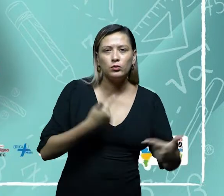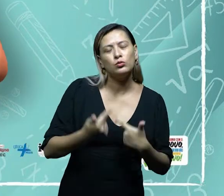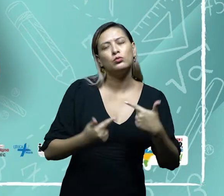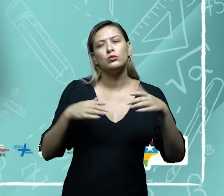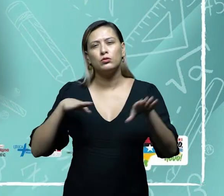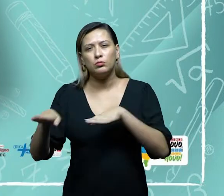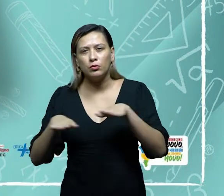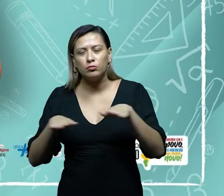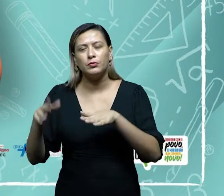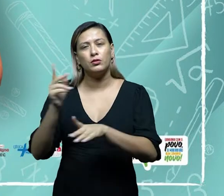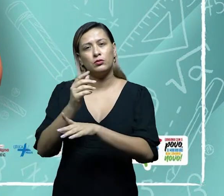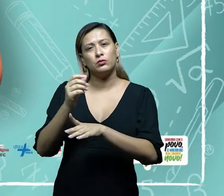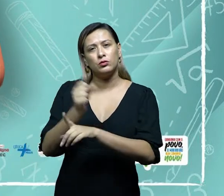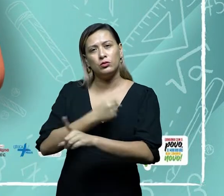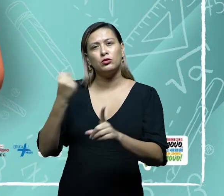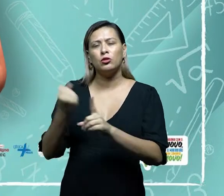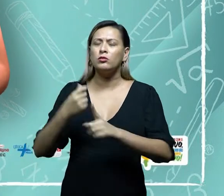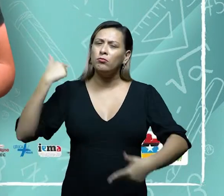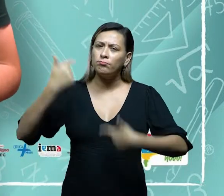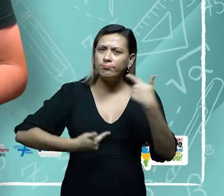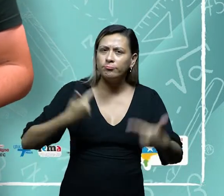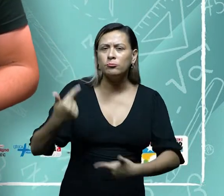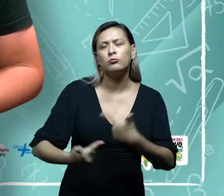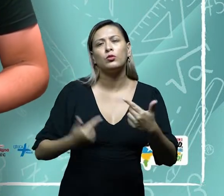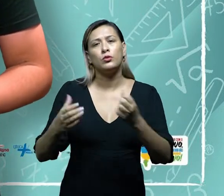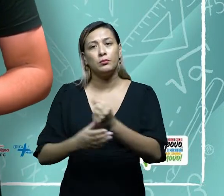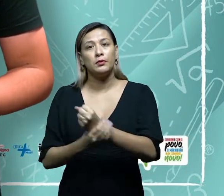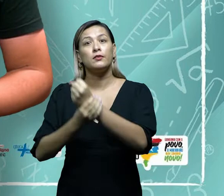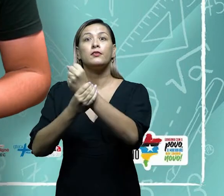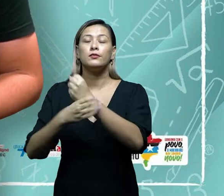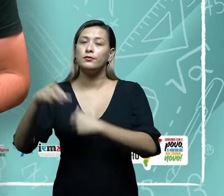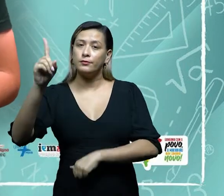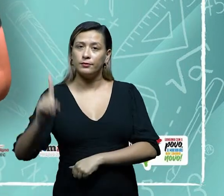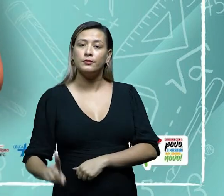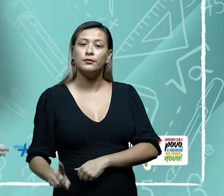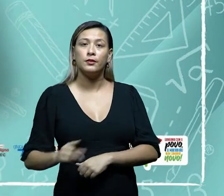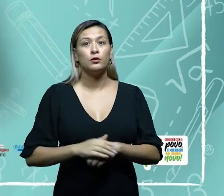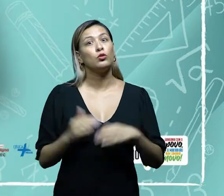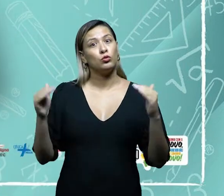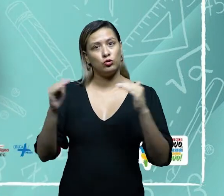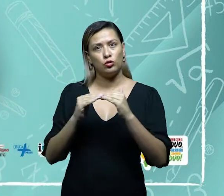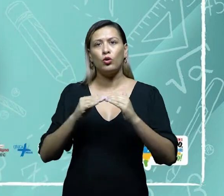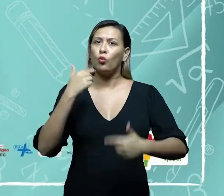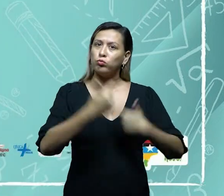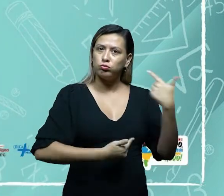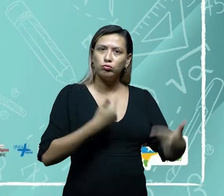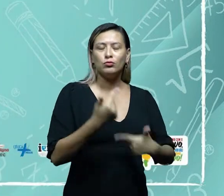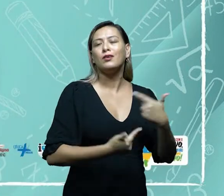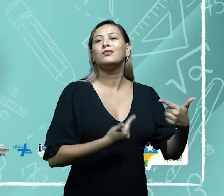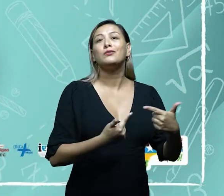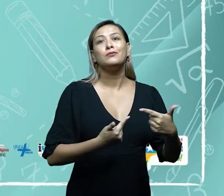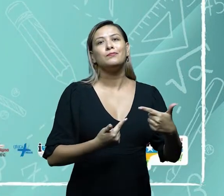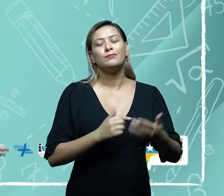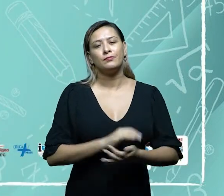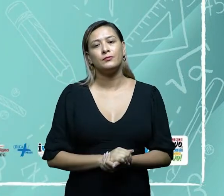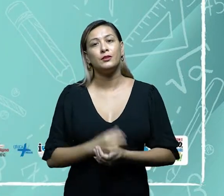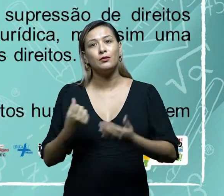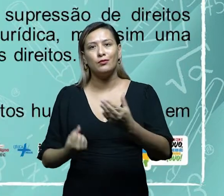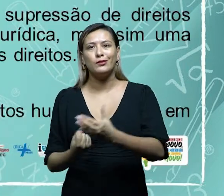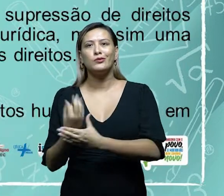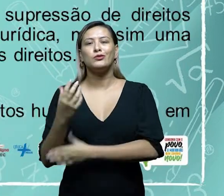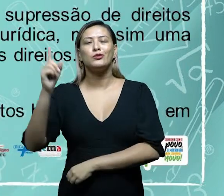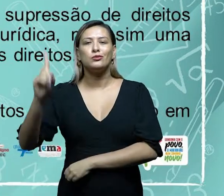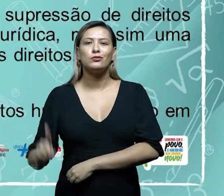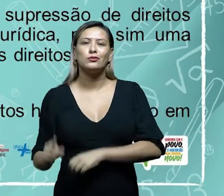sociais, eles lutam, de fato, para garantir direitos. E de acordo com essas lutas é que vai surgindo, né, os direitos